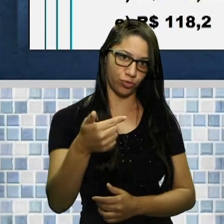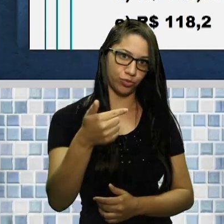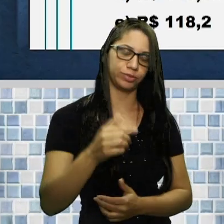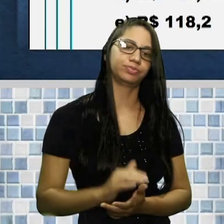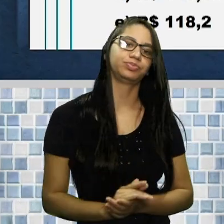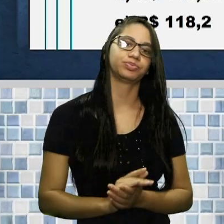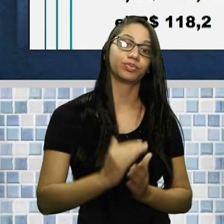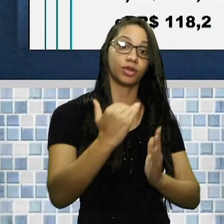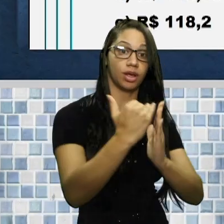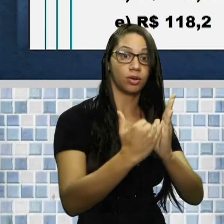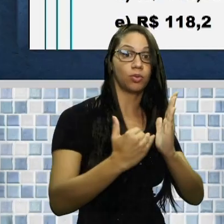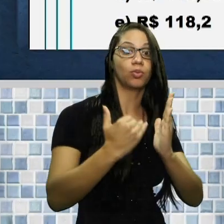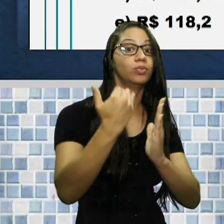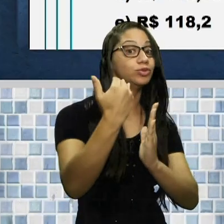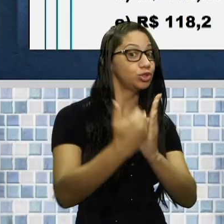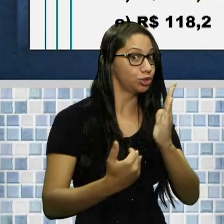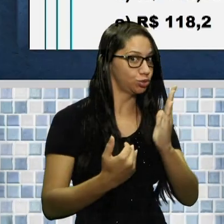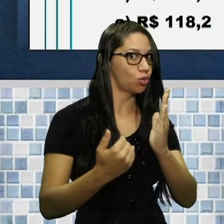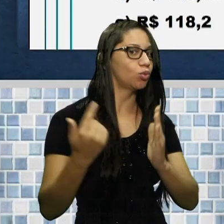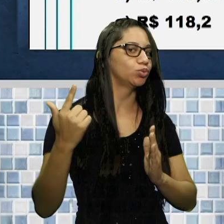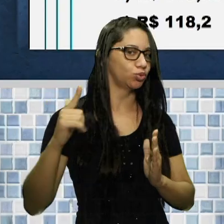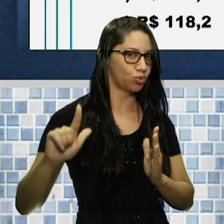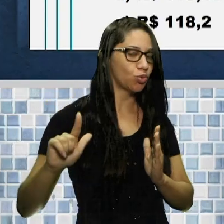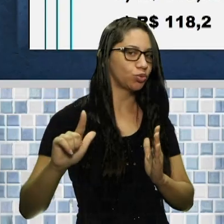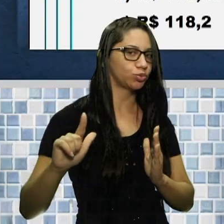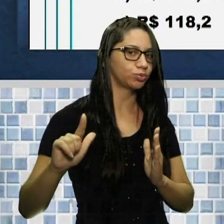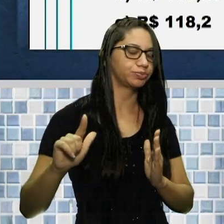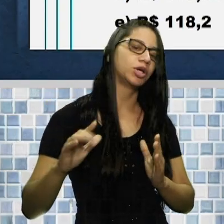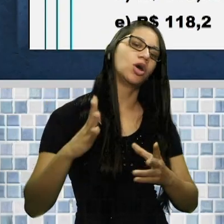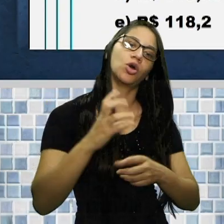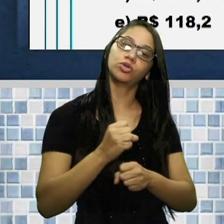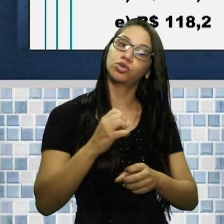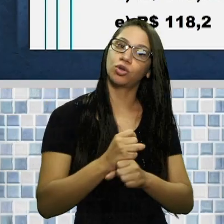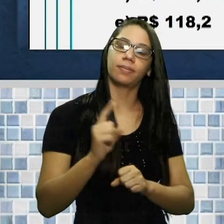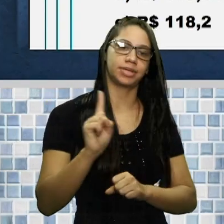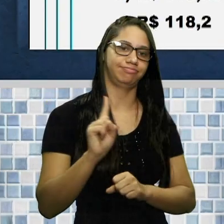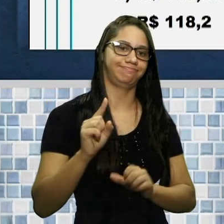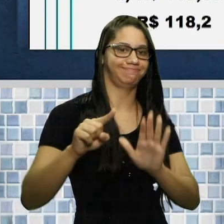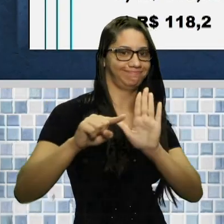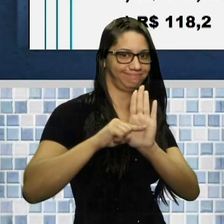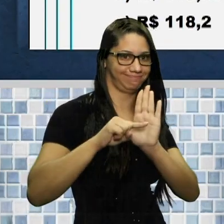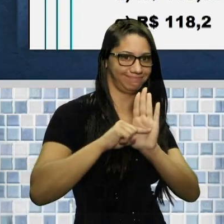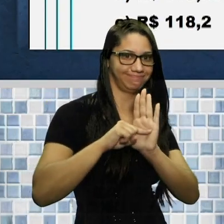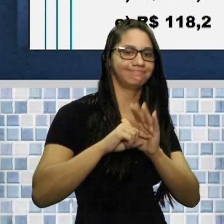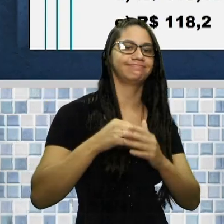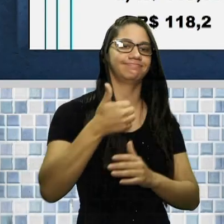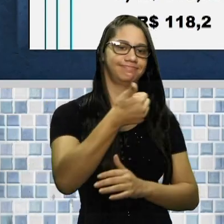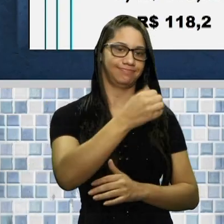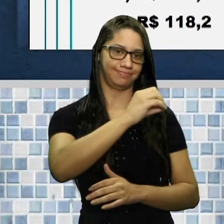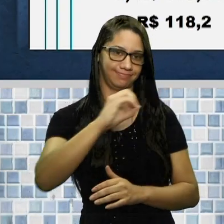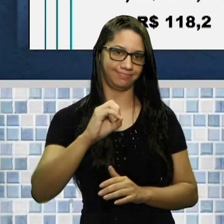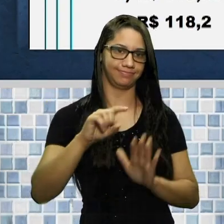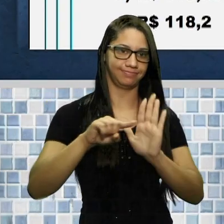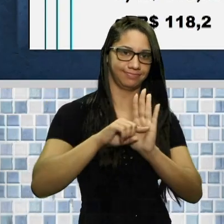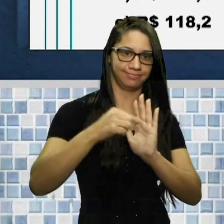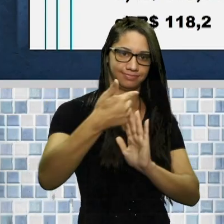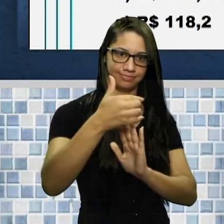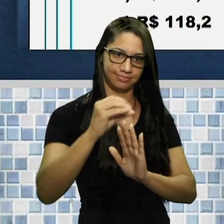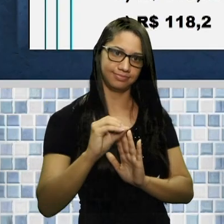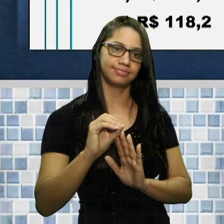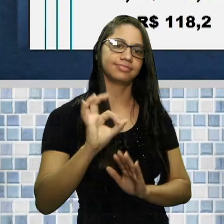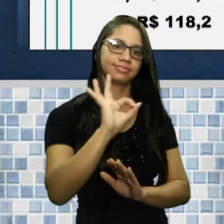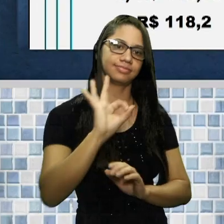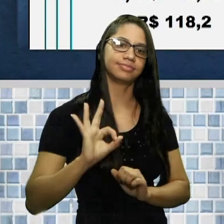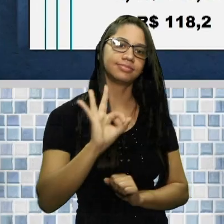que o outro é um desconto de 20%. Então, eu não vou somar com 100, eu vou subtrair de 100. Então, eu tenho